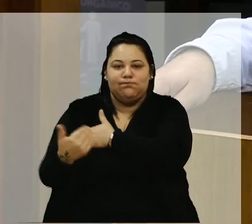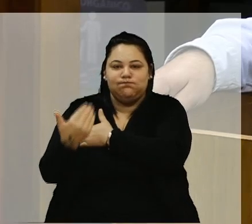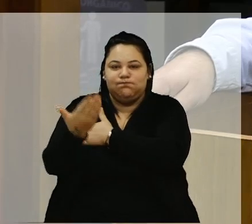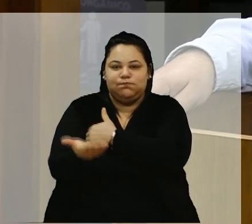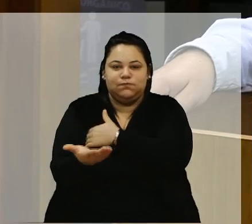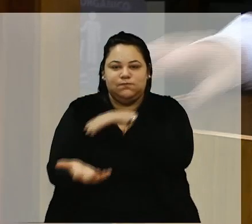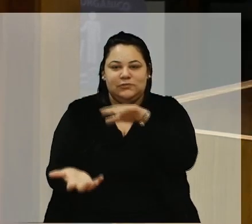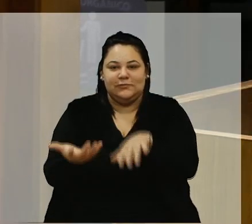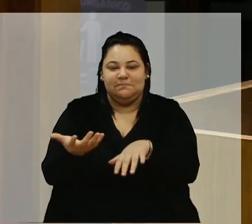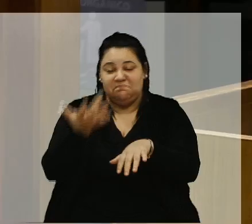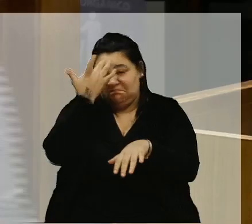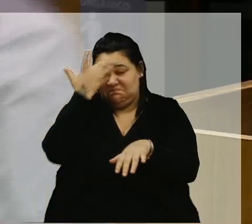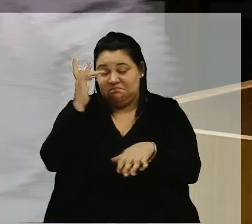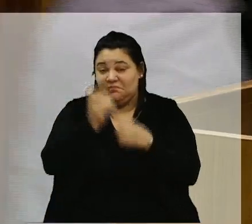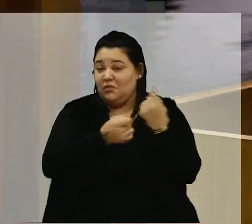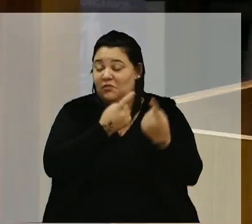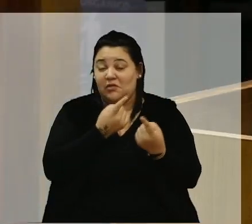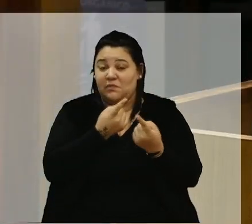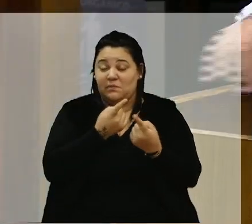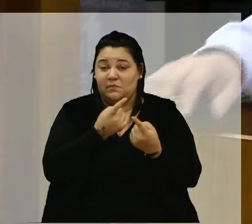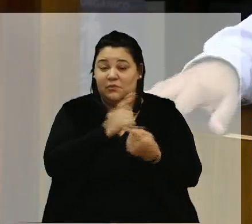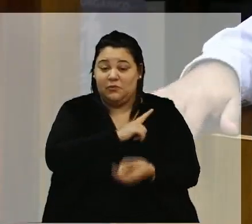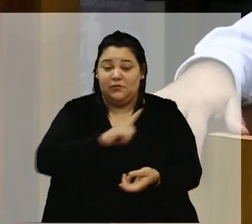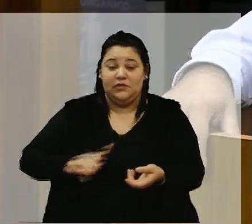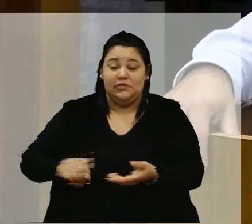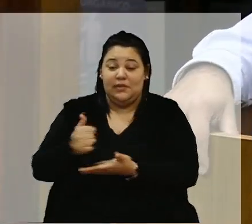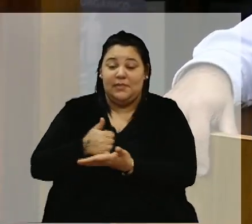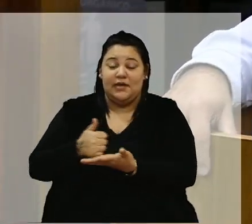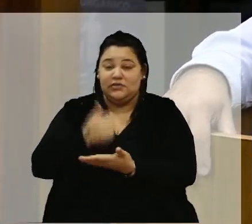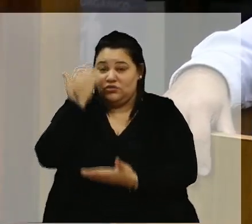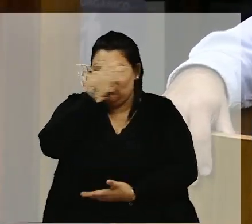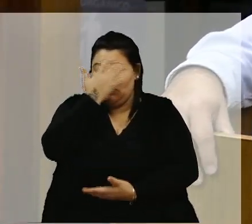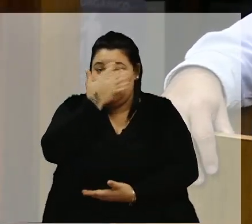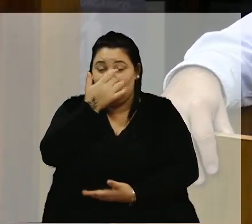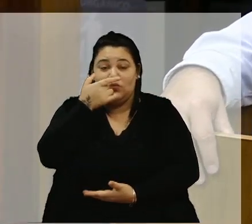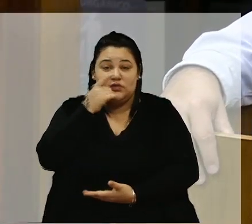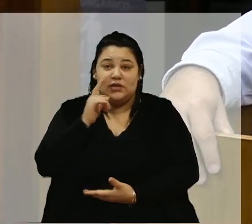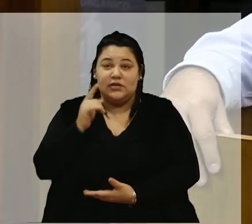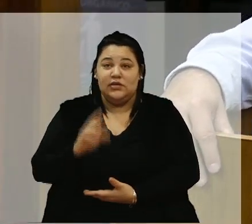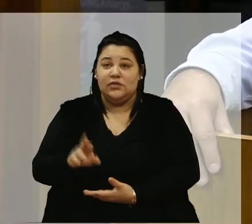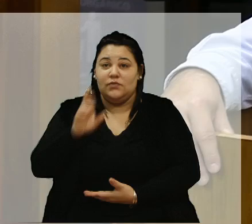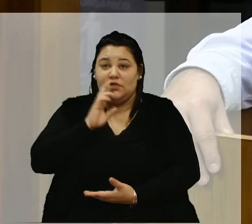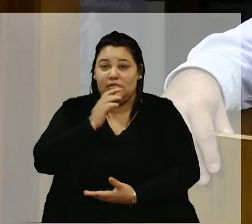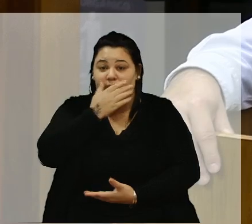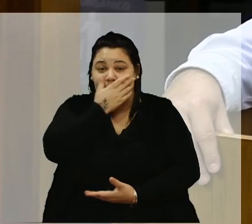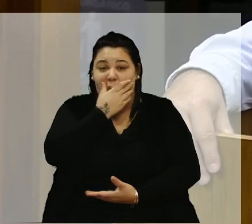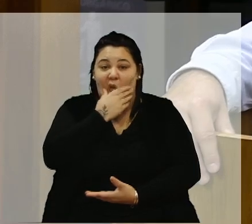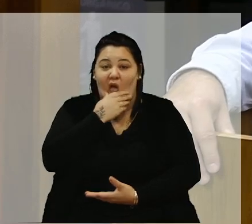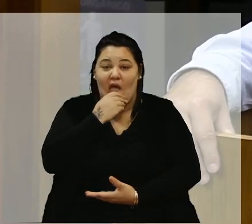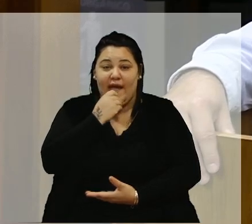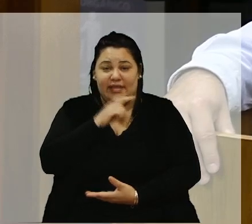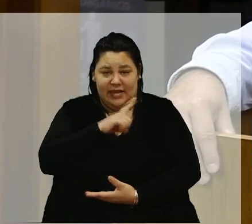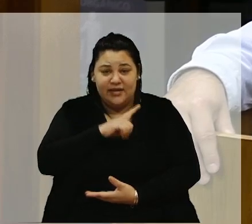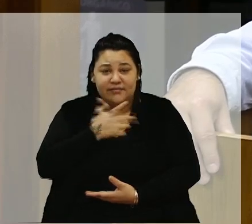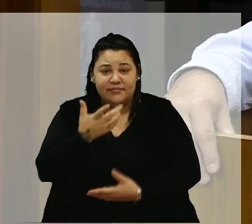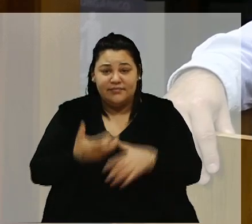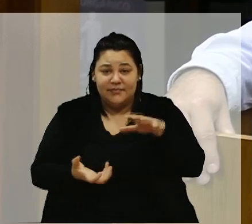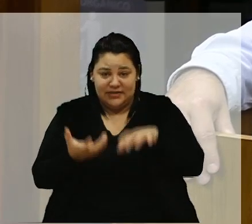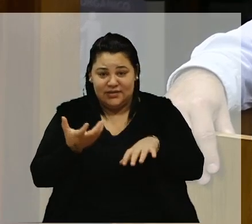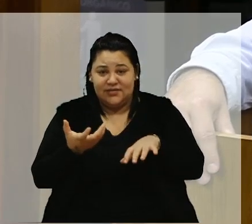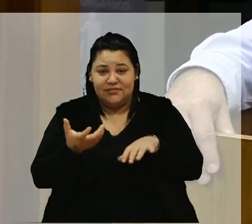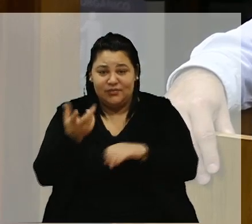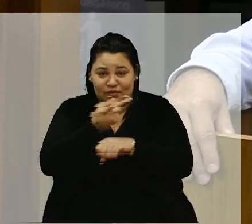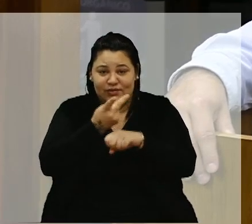Não sei se alguém do governo, da base do governo da Adiló consegue me responder. Tem alguém em Brasília buscando esses